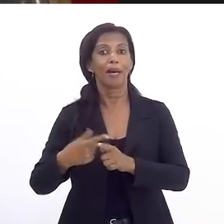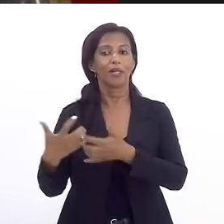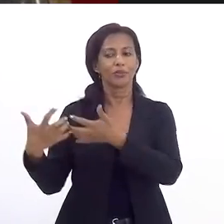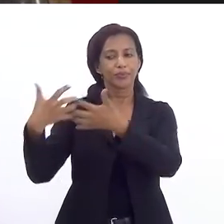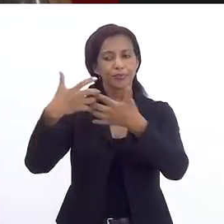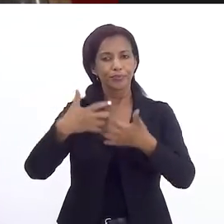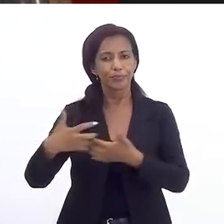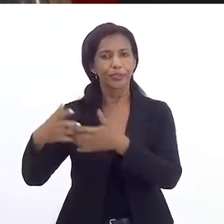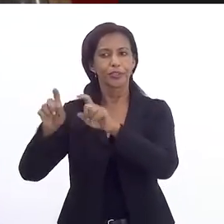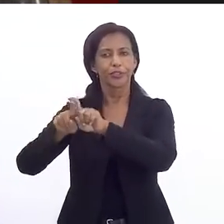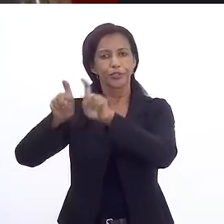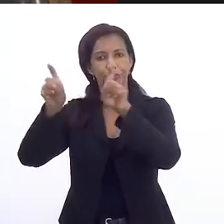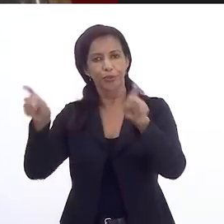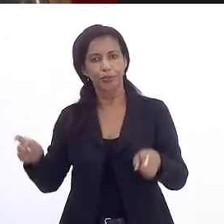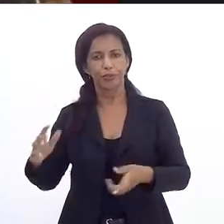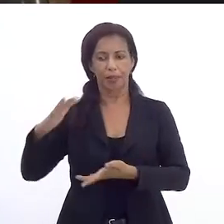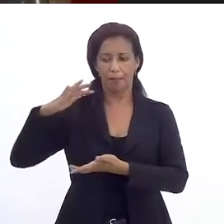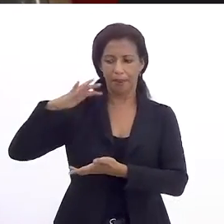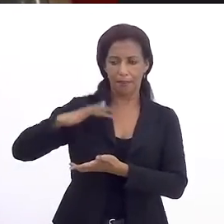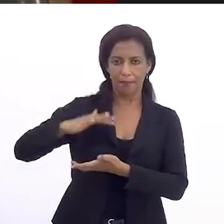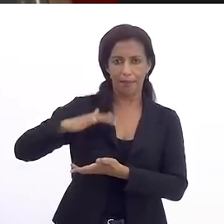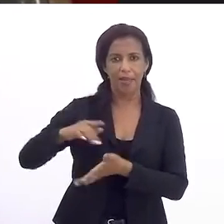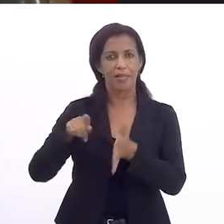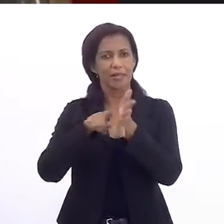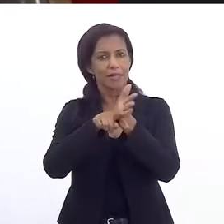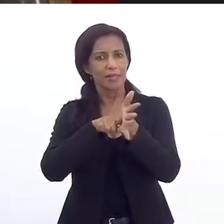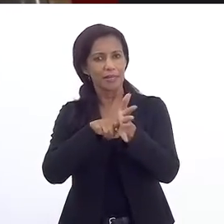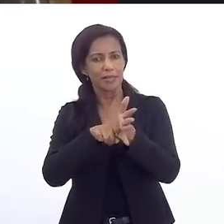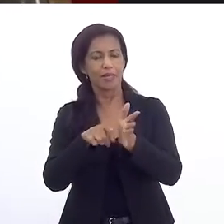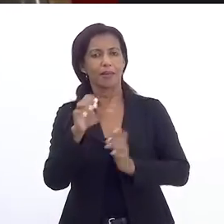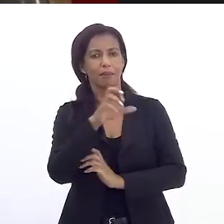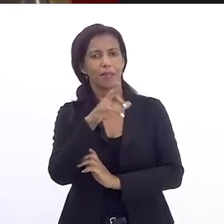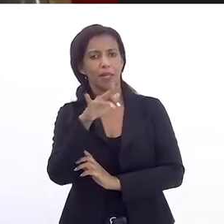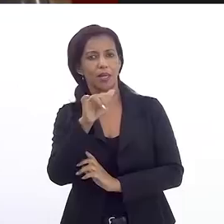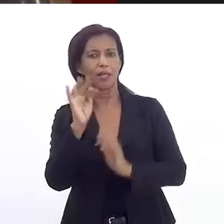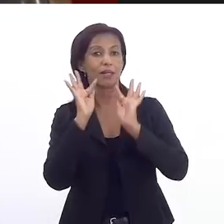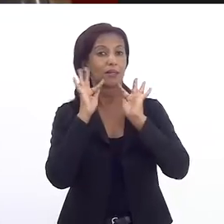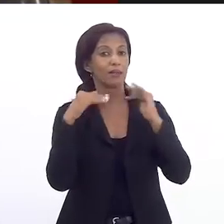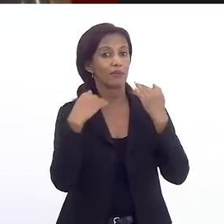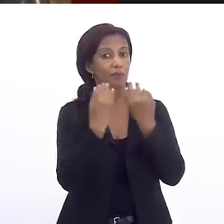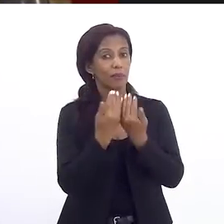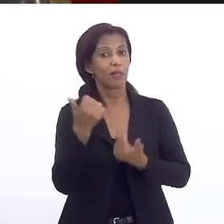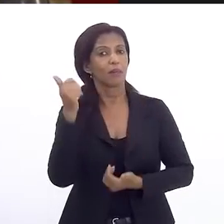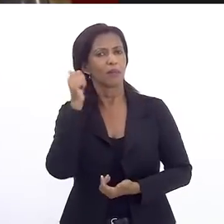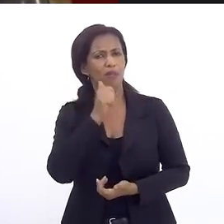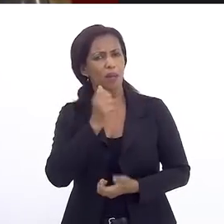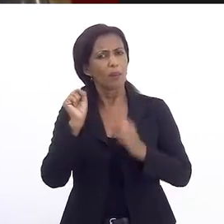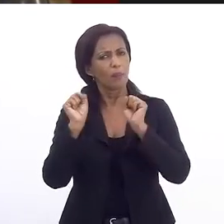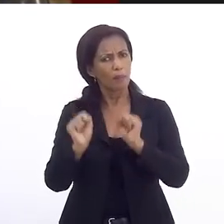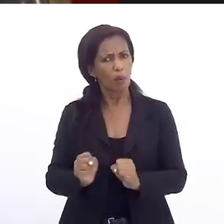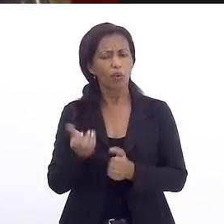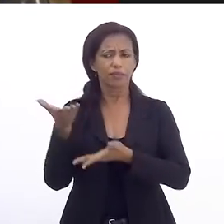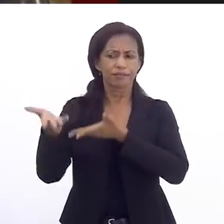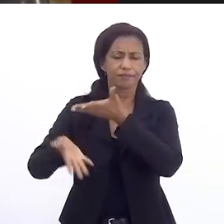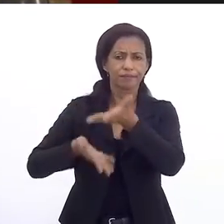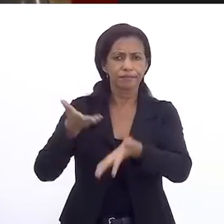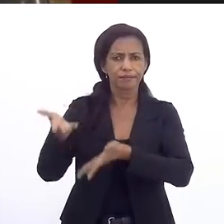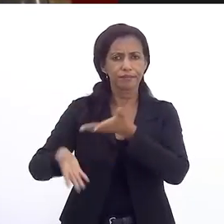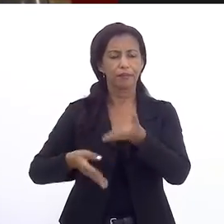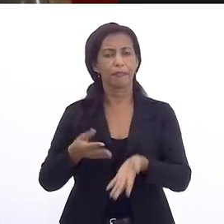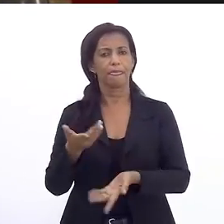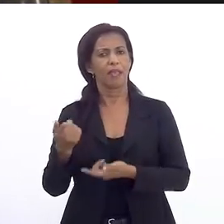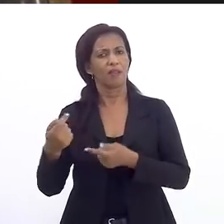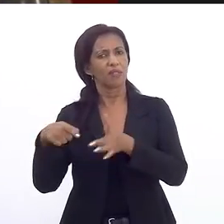mais clínicas da família, para que as mulheres possam fazer seus exames, né? Desde que a gente